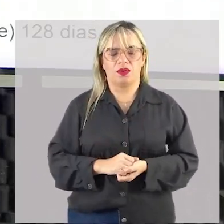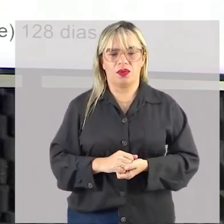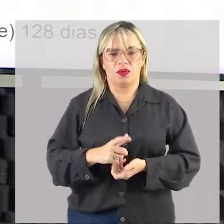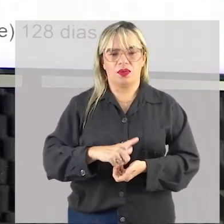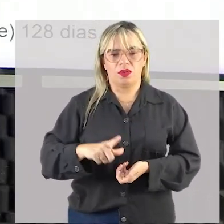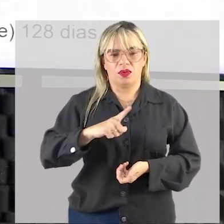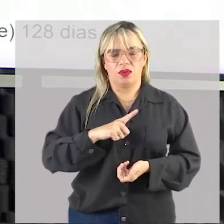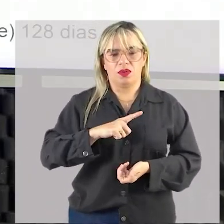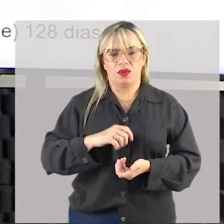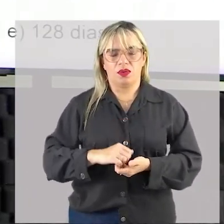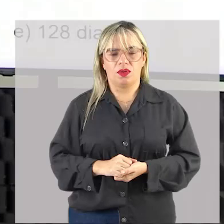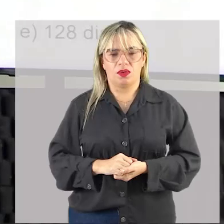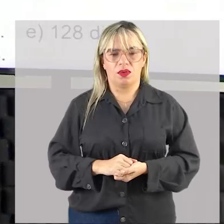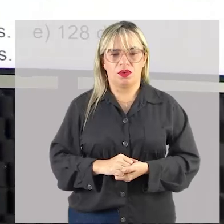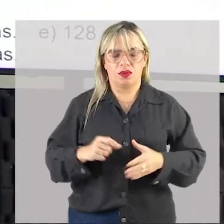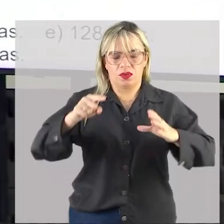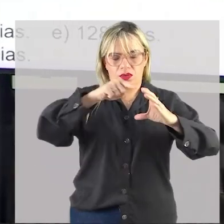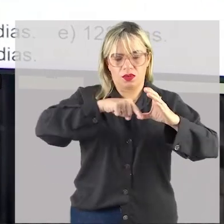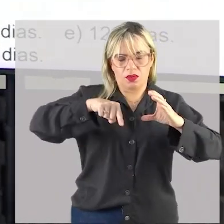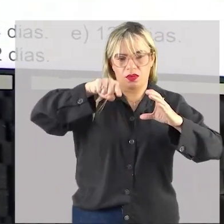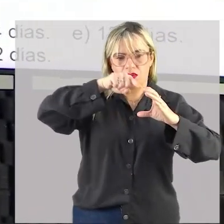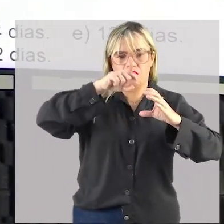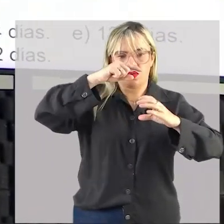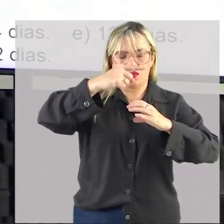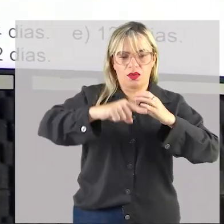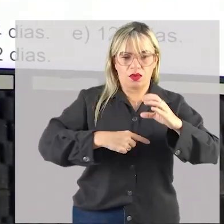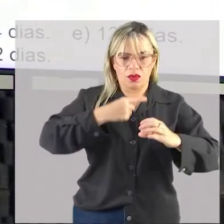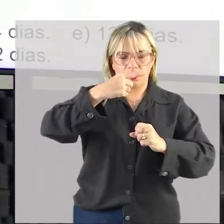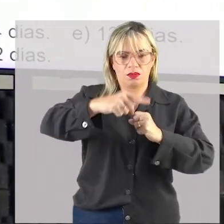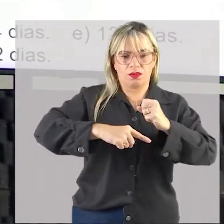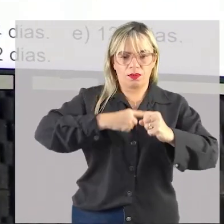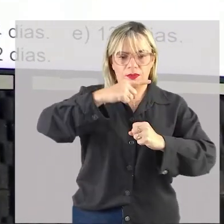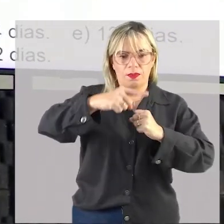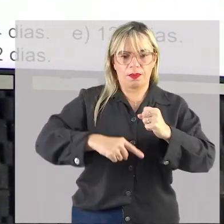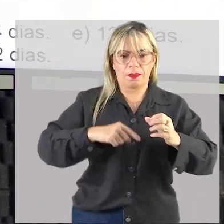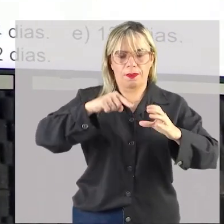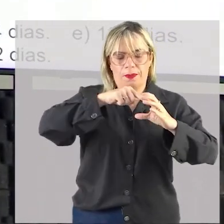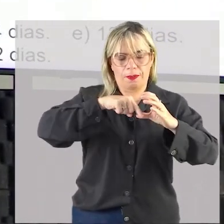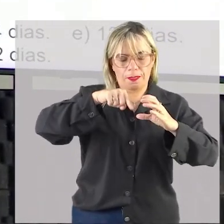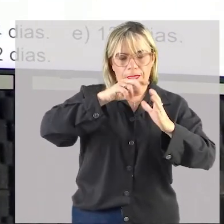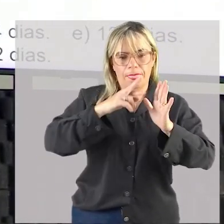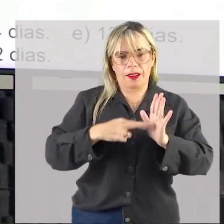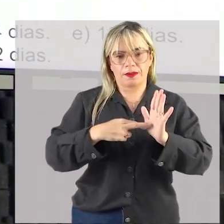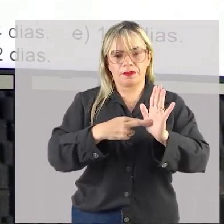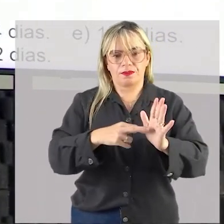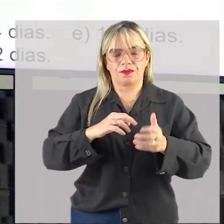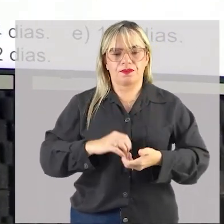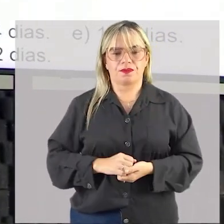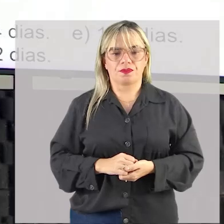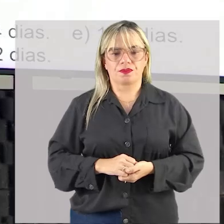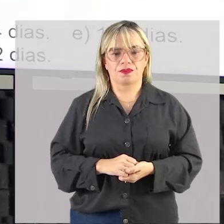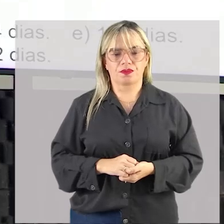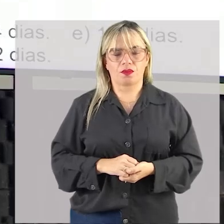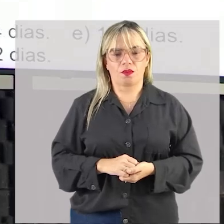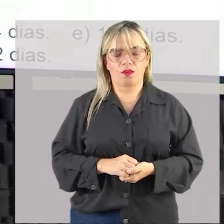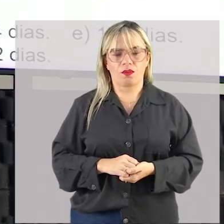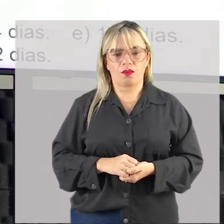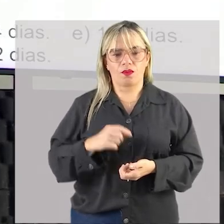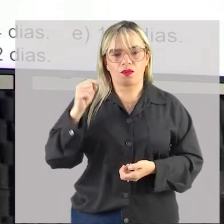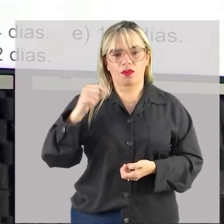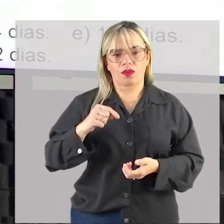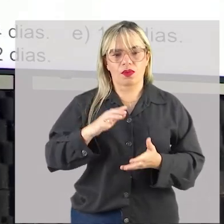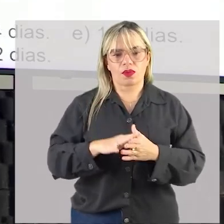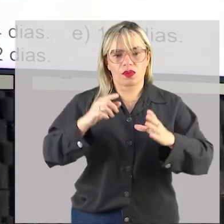Aqui eu tenho um elemento, aqui eu tenho o núcleo do átomo. Tá? Tá aqui o núcleo do átomo. Às vezes,